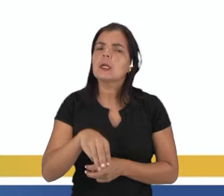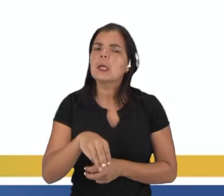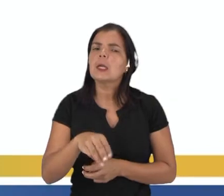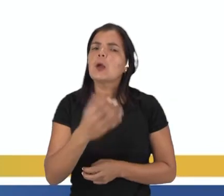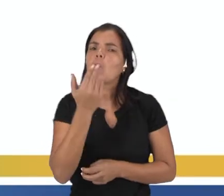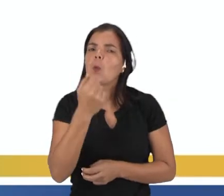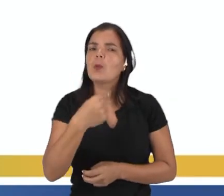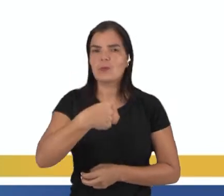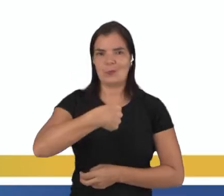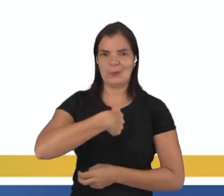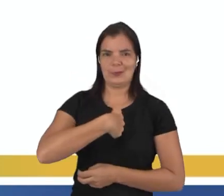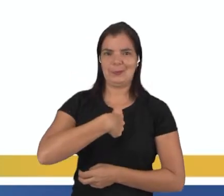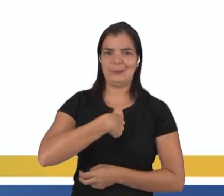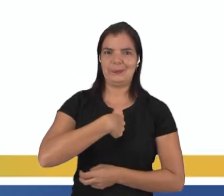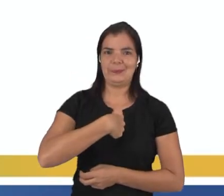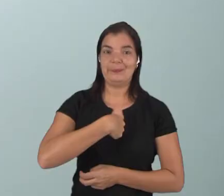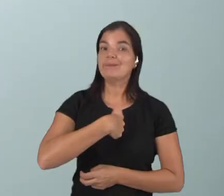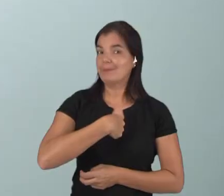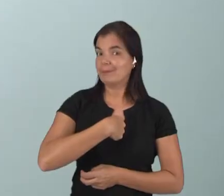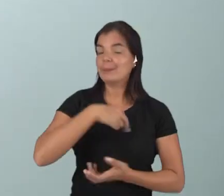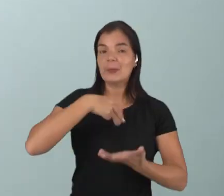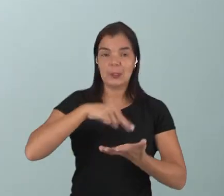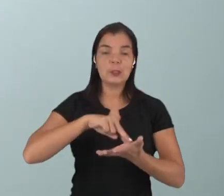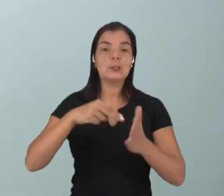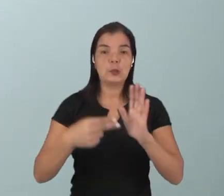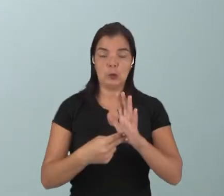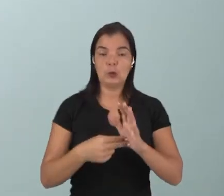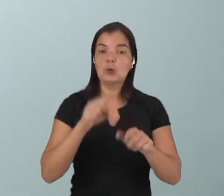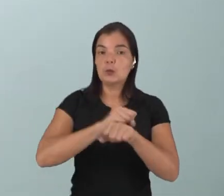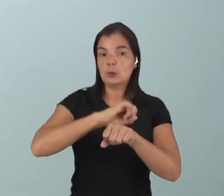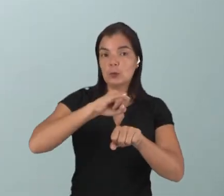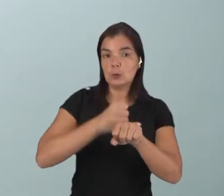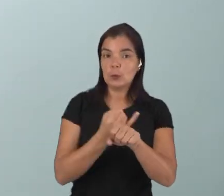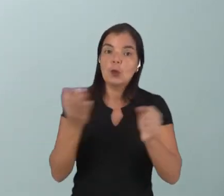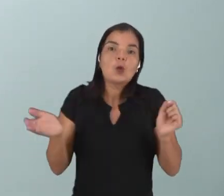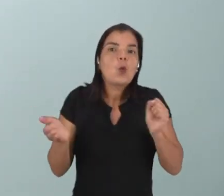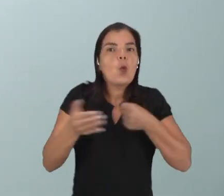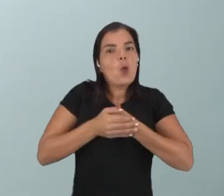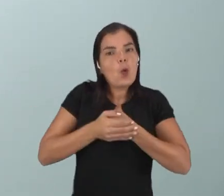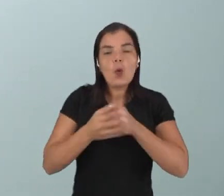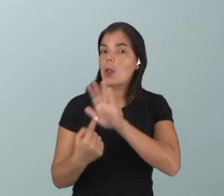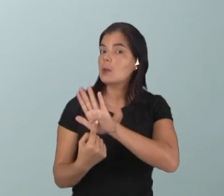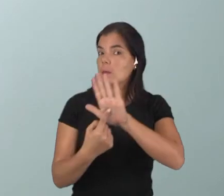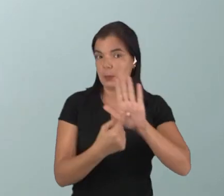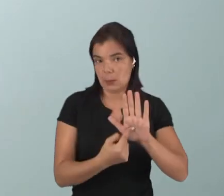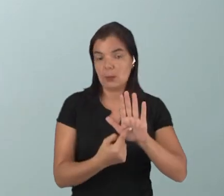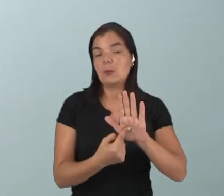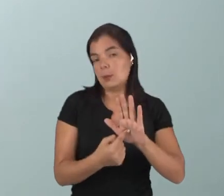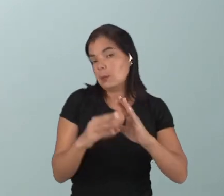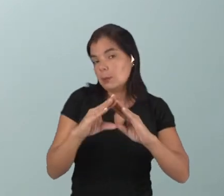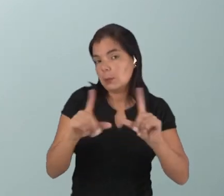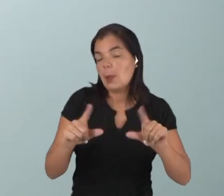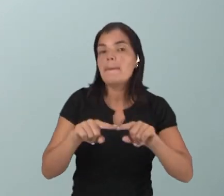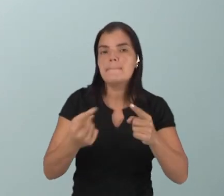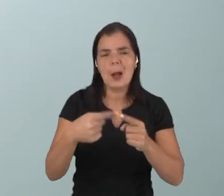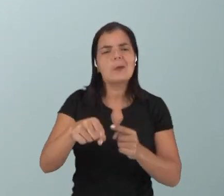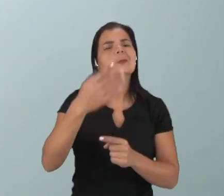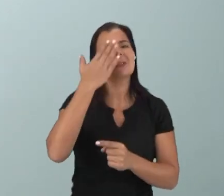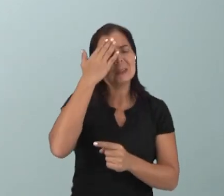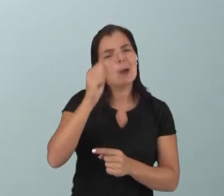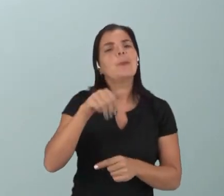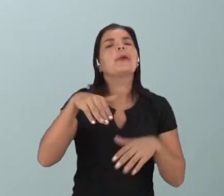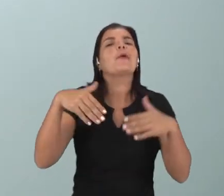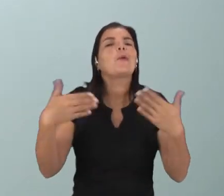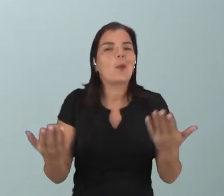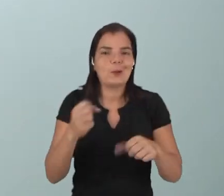foi eu. Tá? Então, ele é um sujeito oculto, ele não está mostrado aí escritamente, mas você identifica